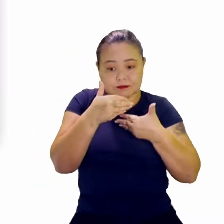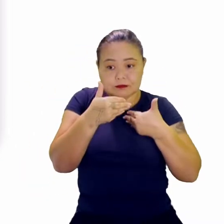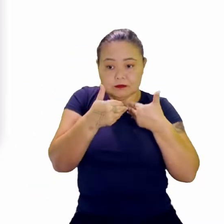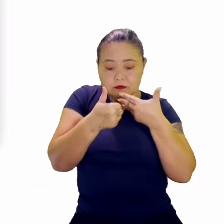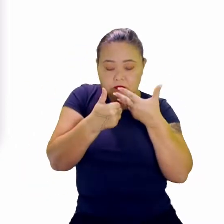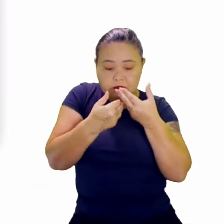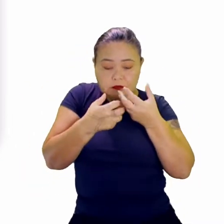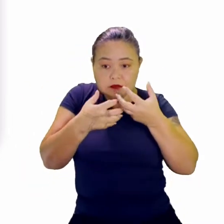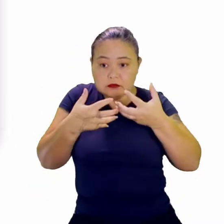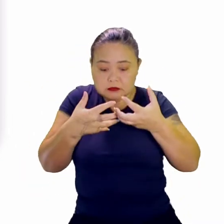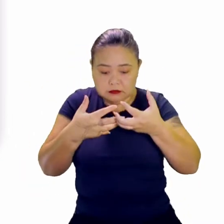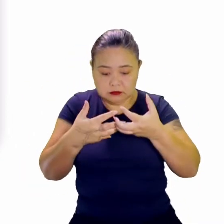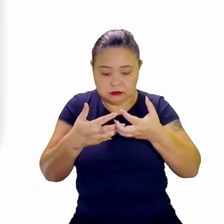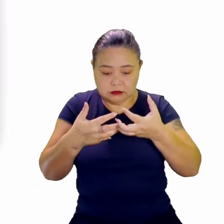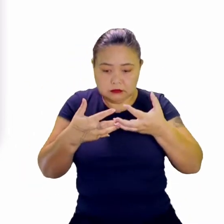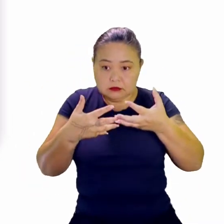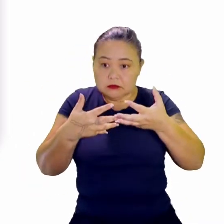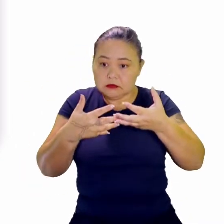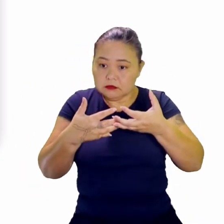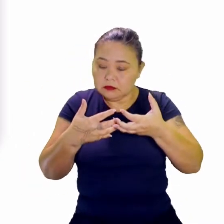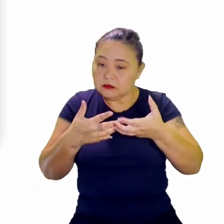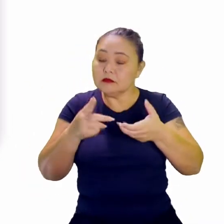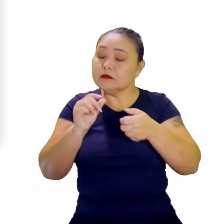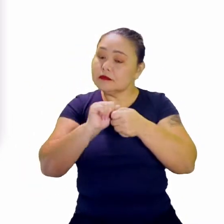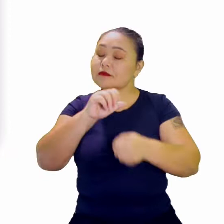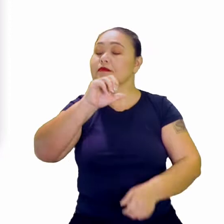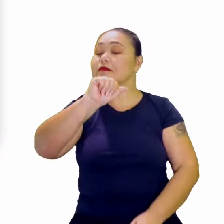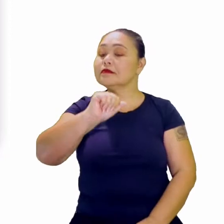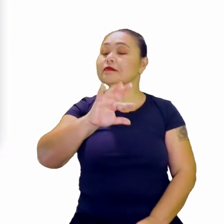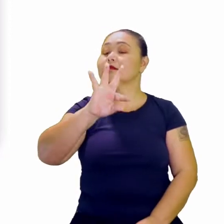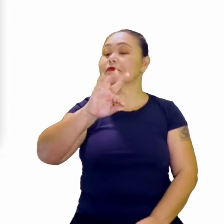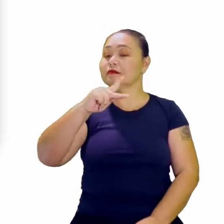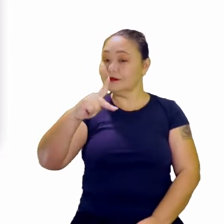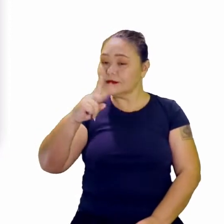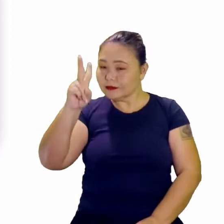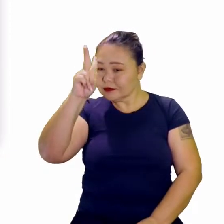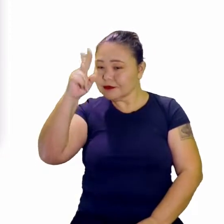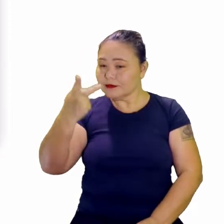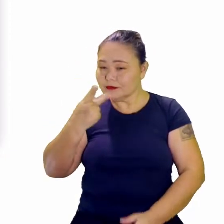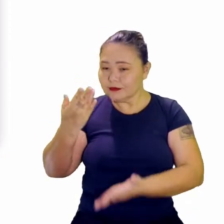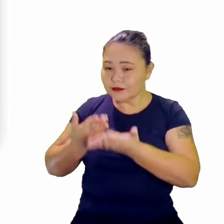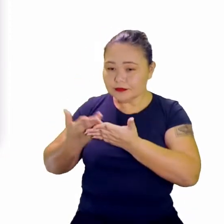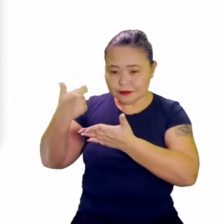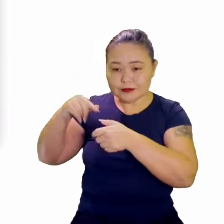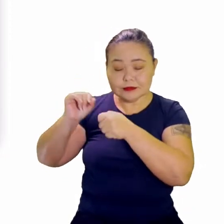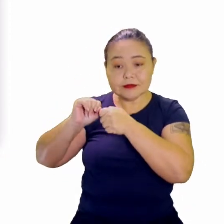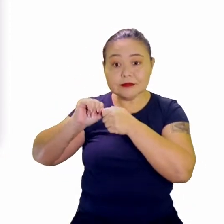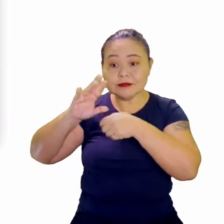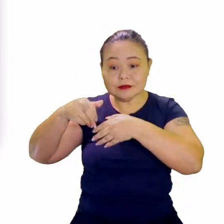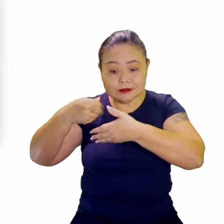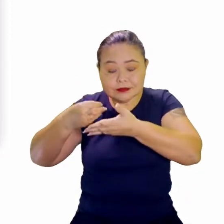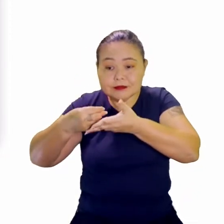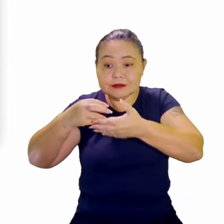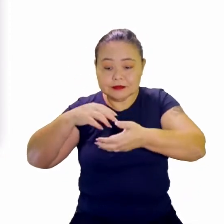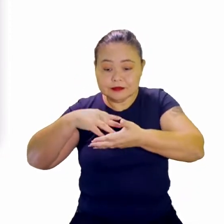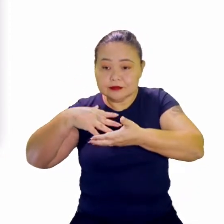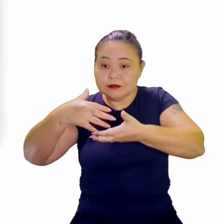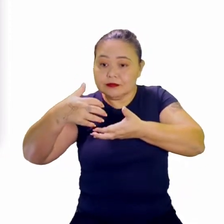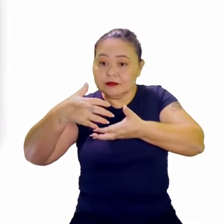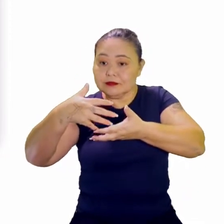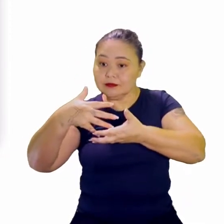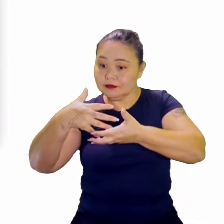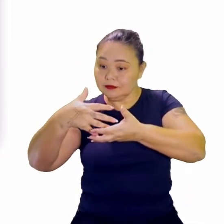de contração, onde vai entrar aquele ATP que eu falei na aula passada para vocês, para a produção de contração.